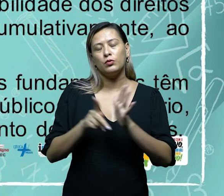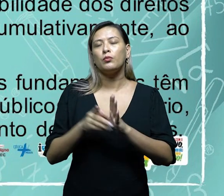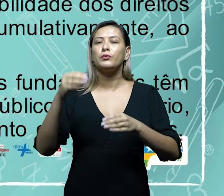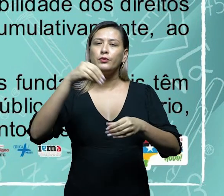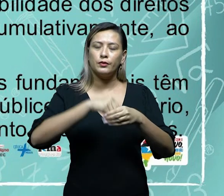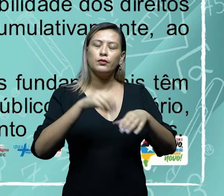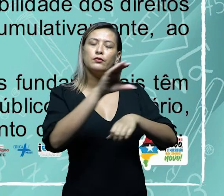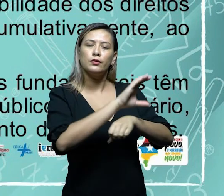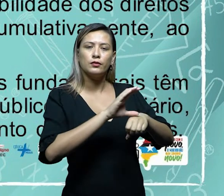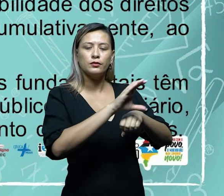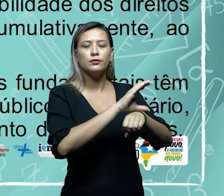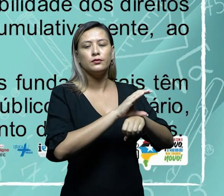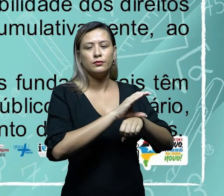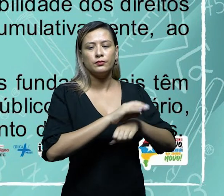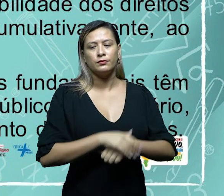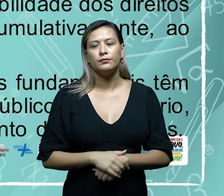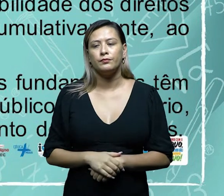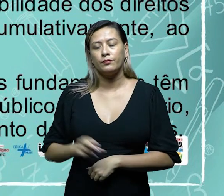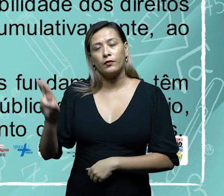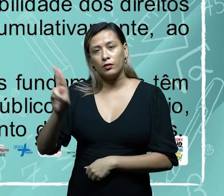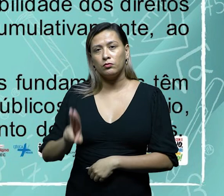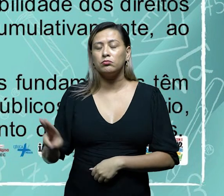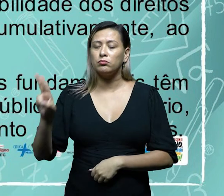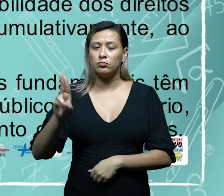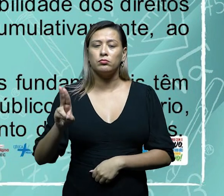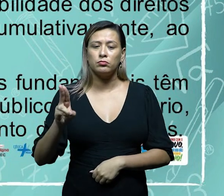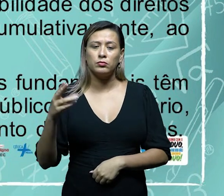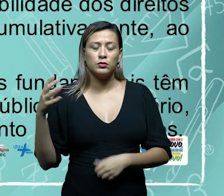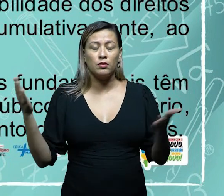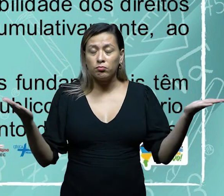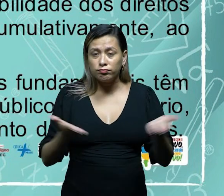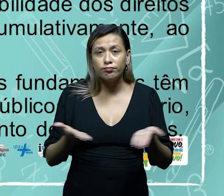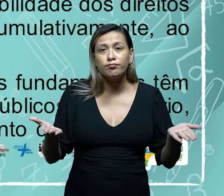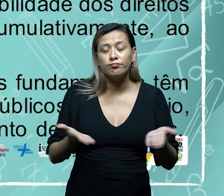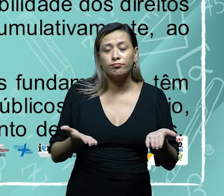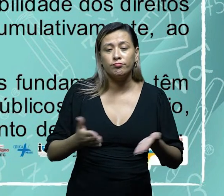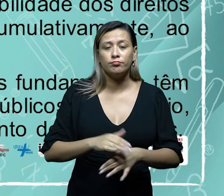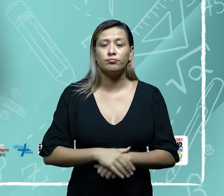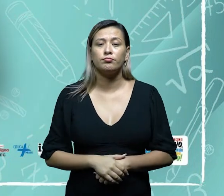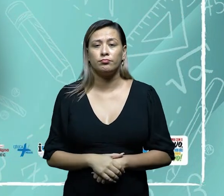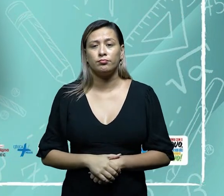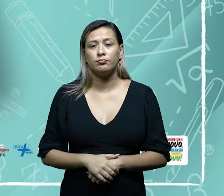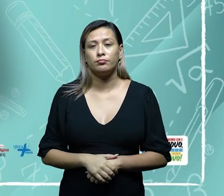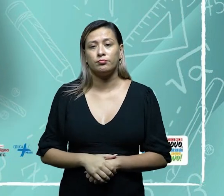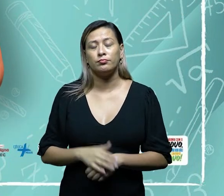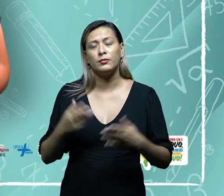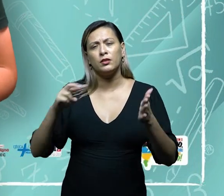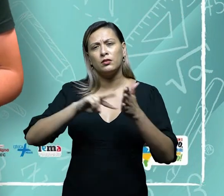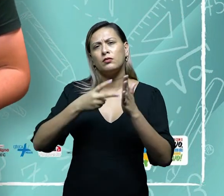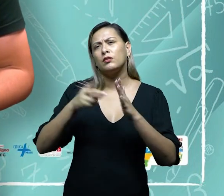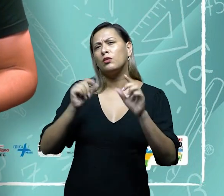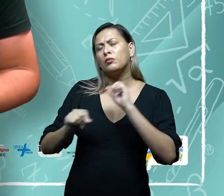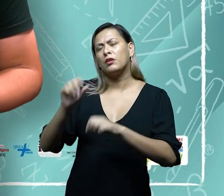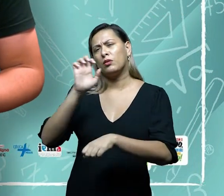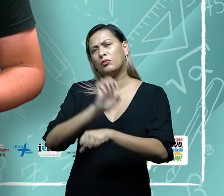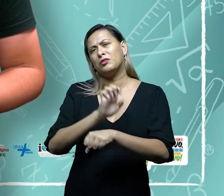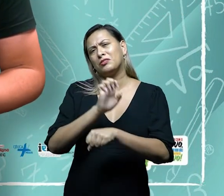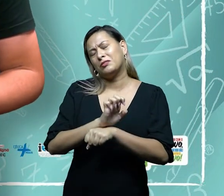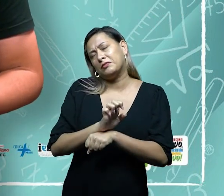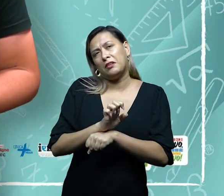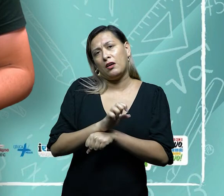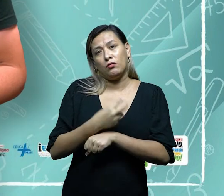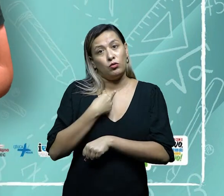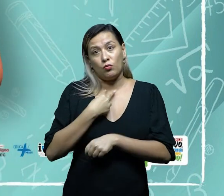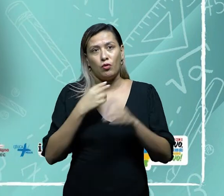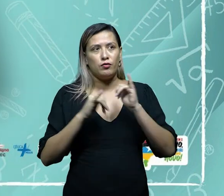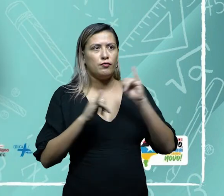Constituição, né, têm aplicabilidade imediata. Não quer dizer isso. Isso quer dizer que o Estado ele não pode falar assim, olha,